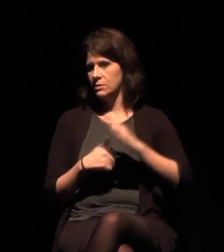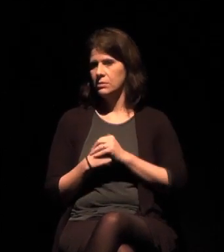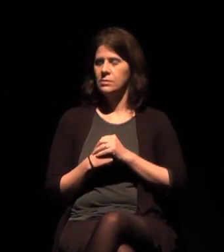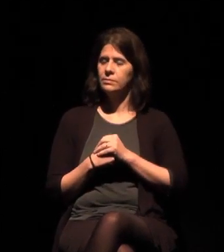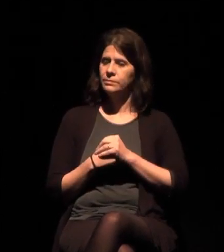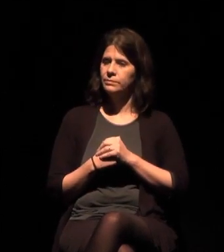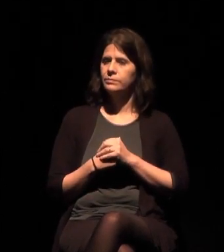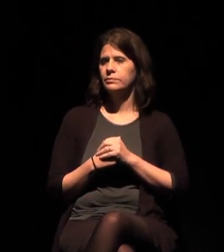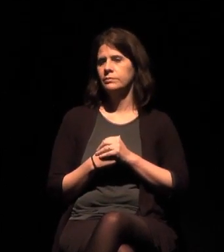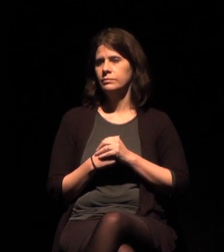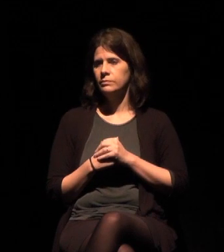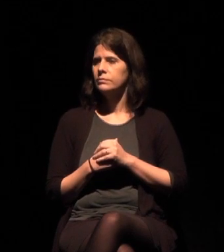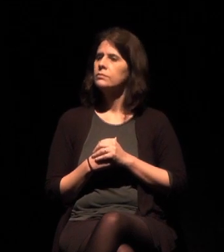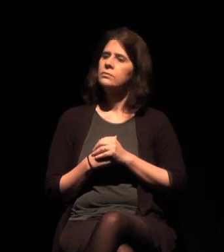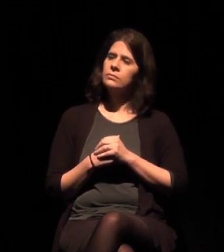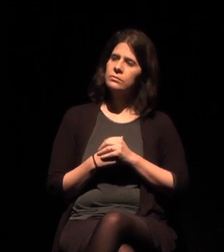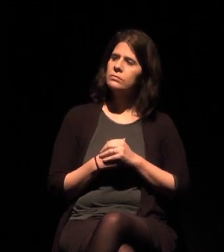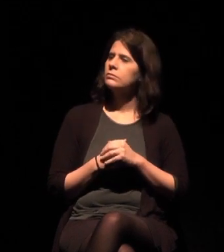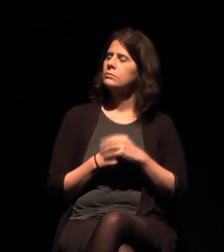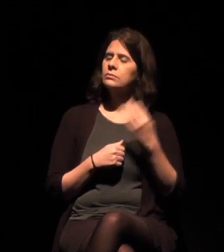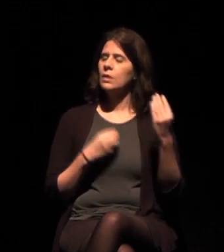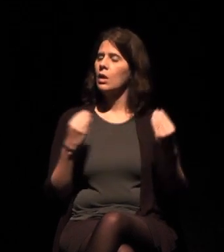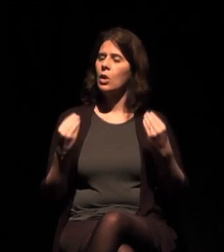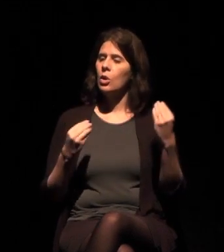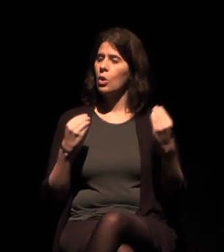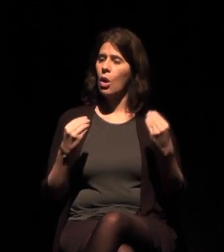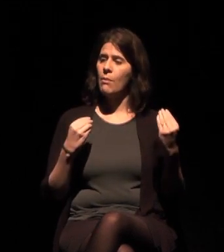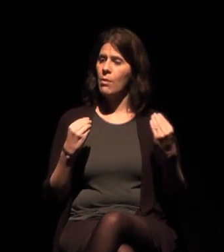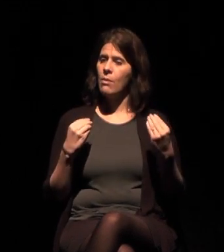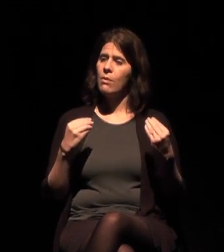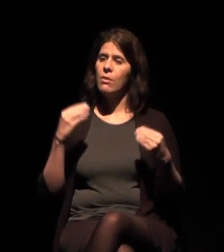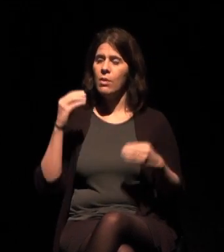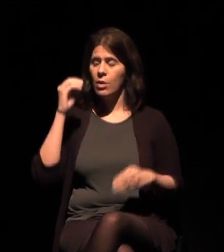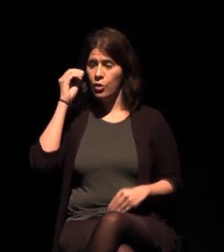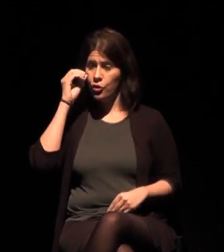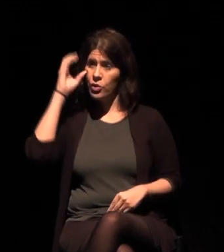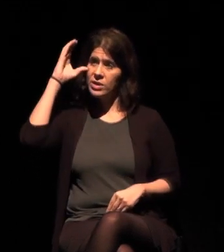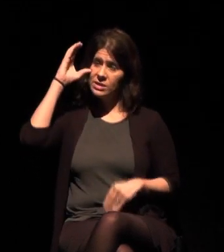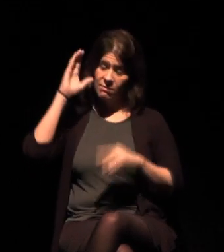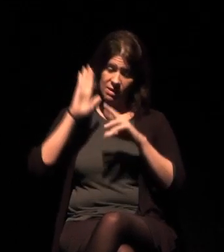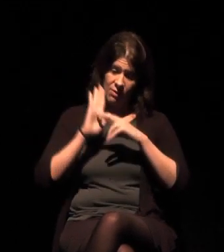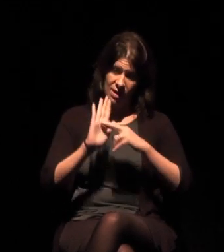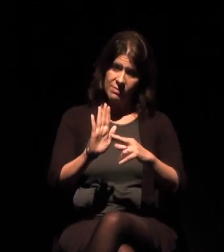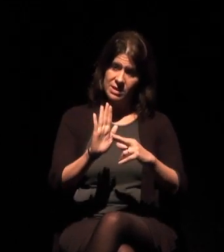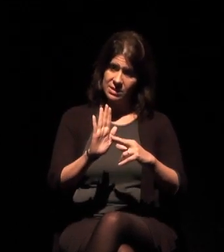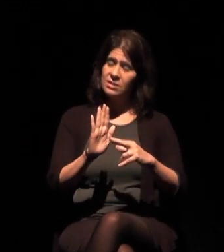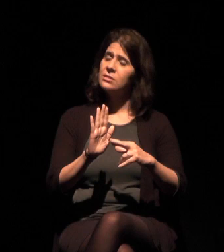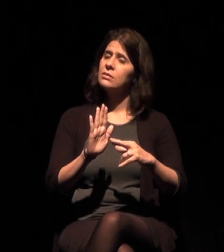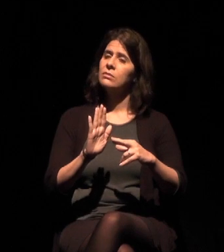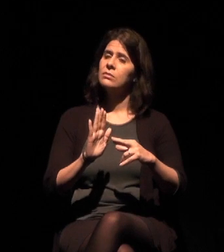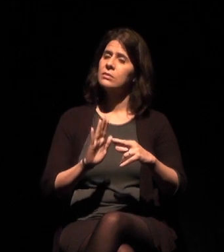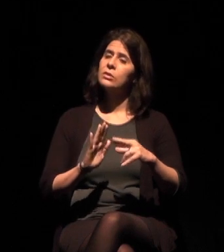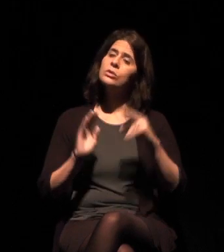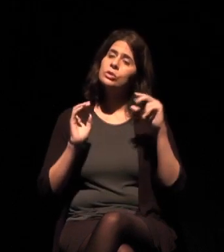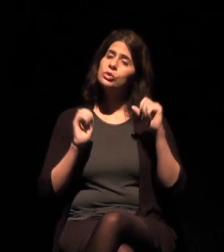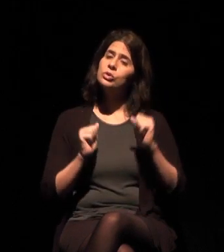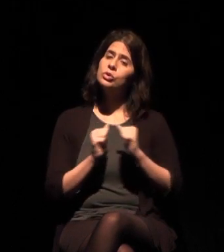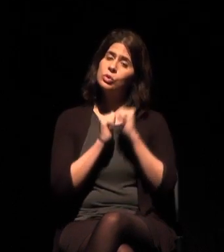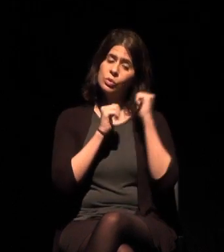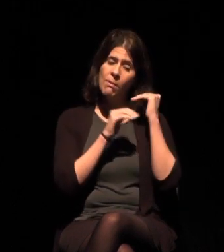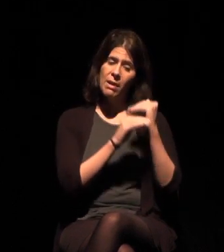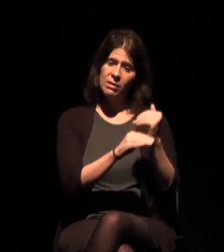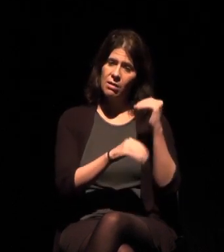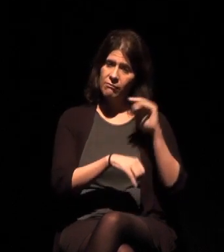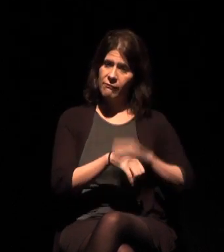como poderia se trazer apresentação de conhecimento em junto com geração de padrões